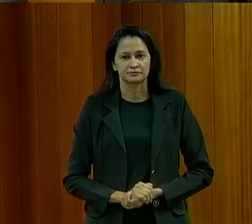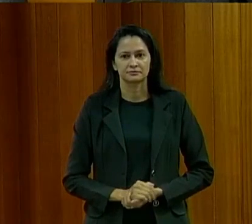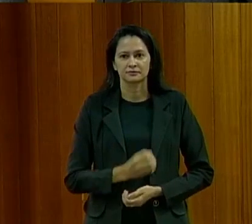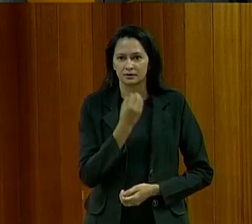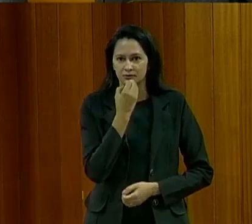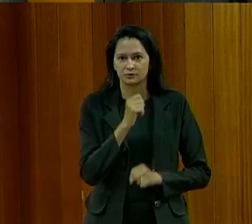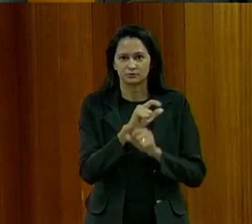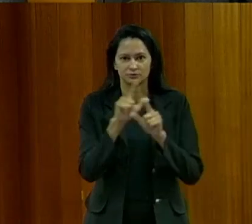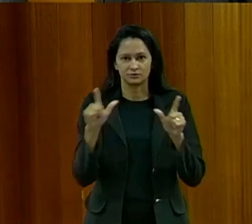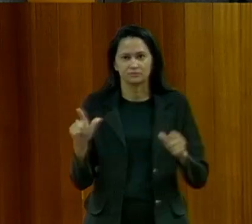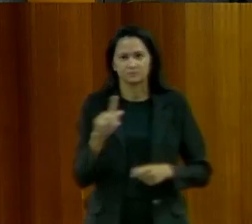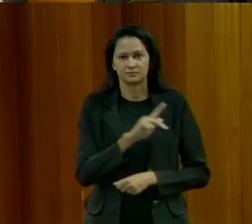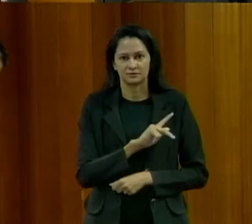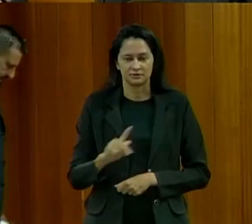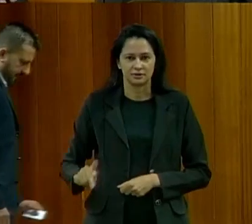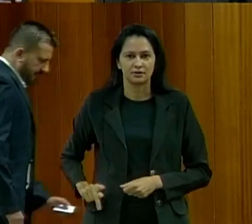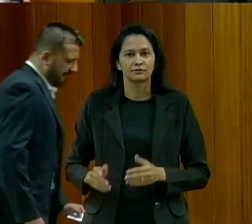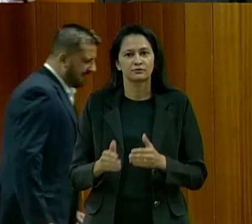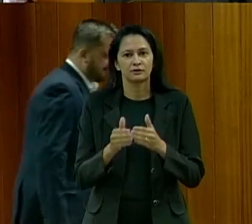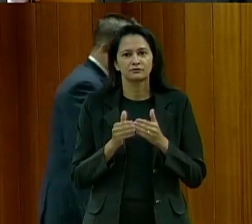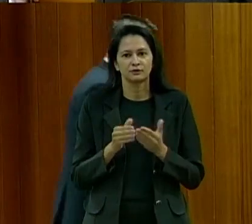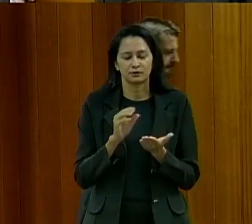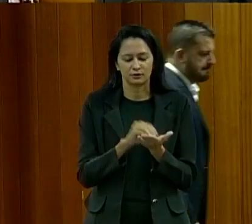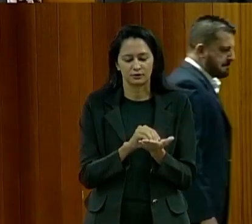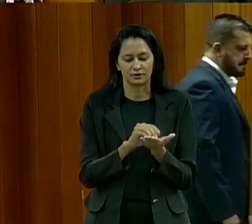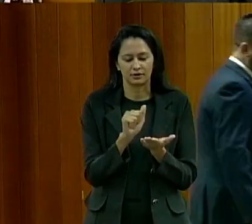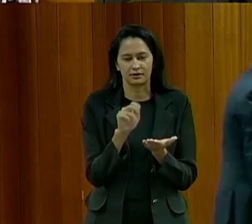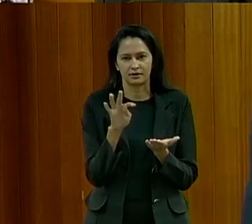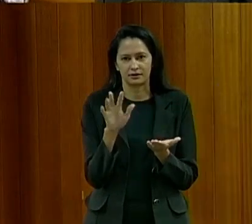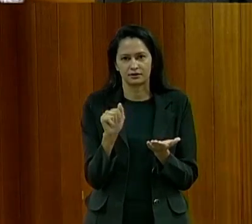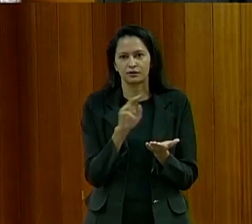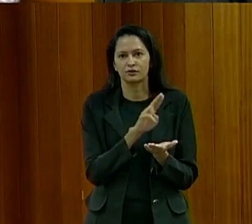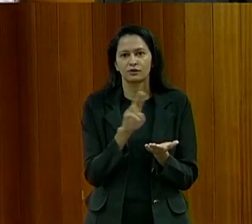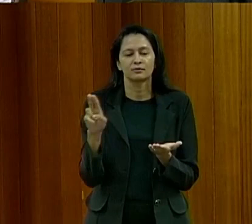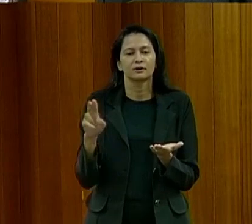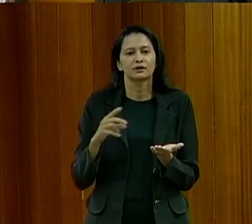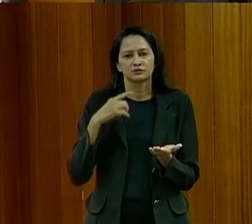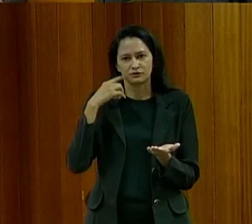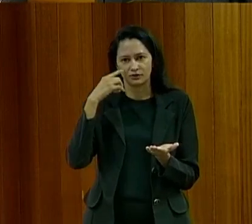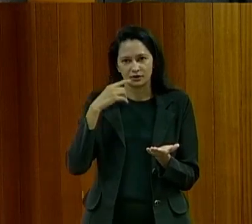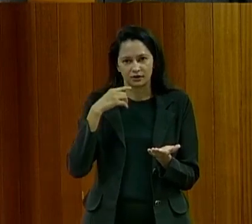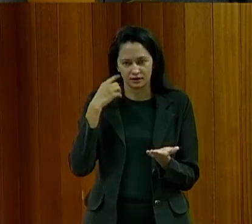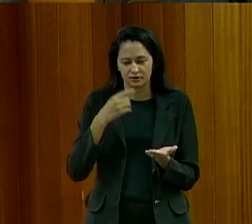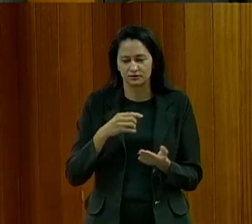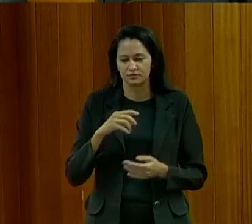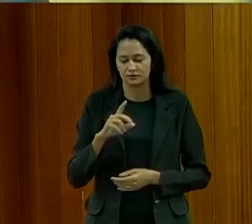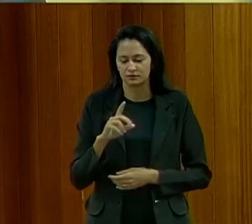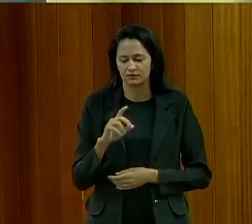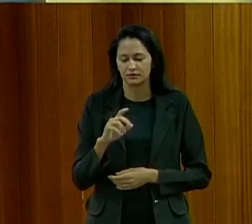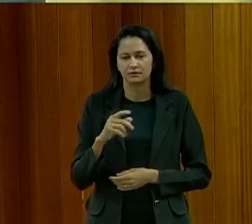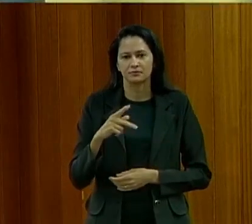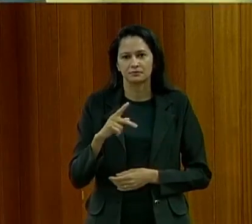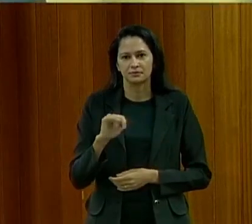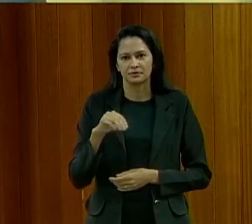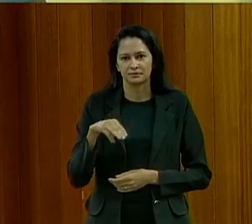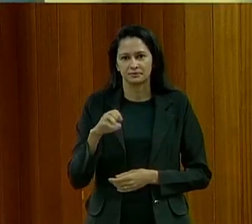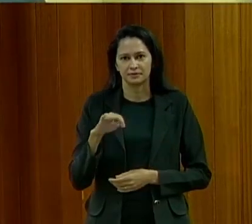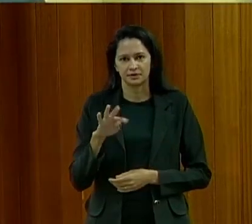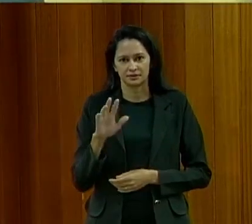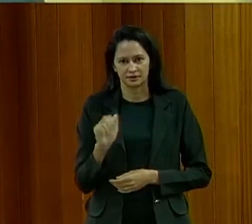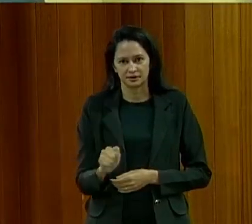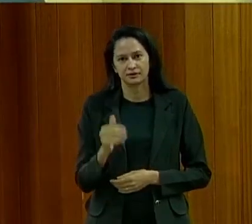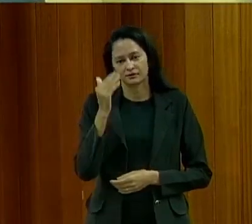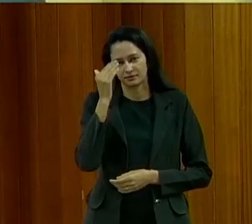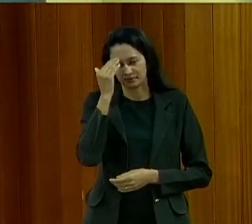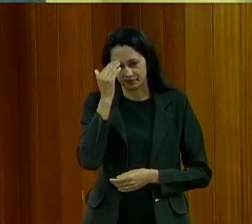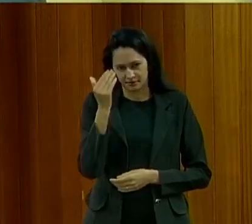do advogado, doutor Tiago Pimenta, está aqui presente, muito obrigado, prestigiando o trabalho dessa casa.